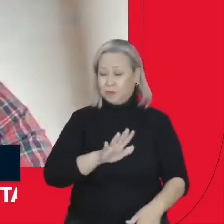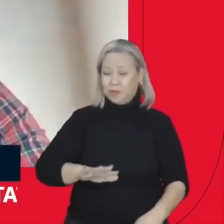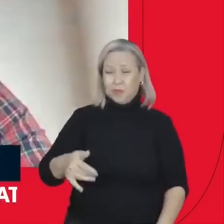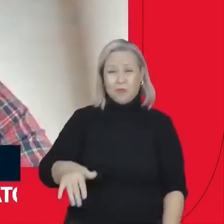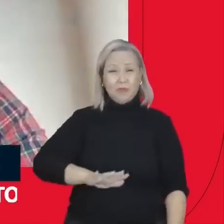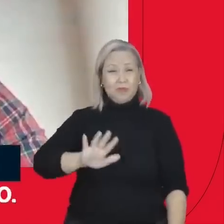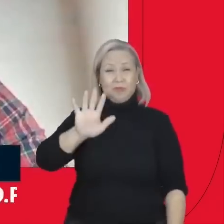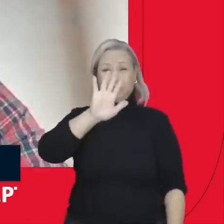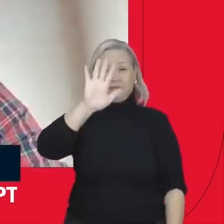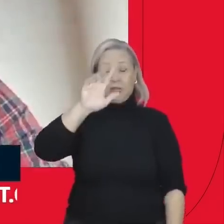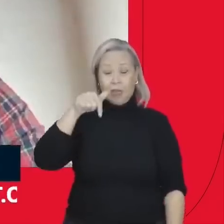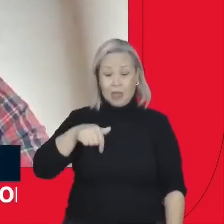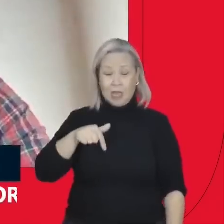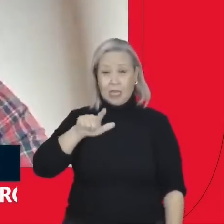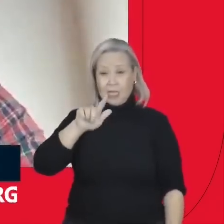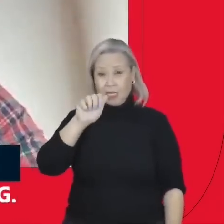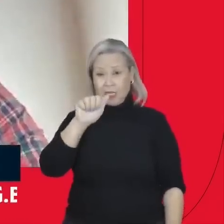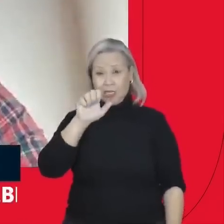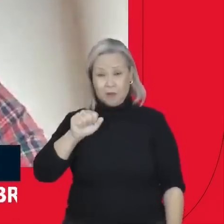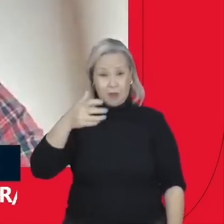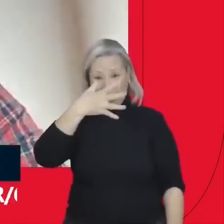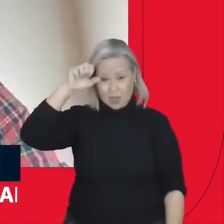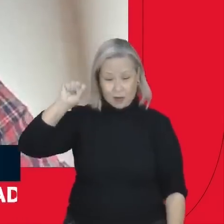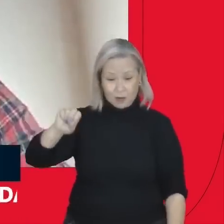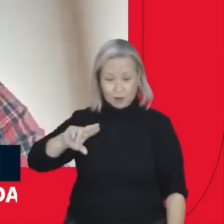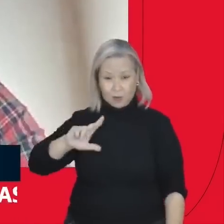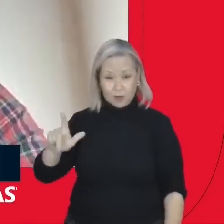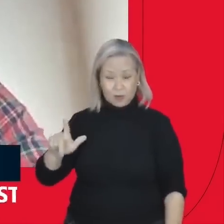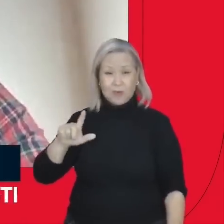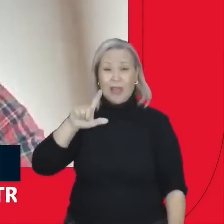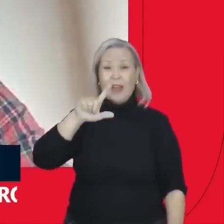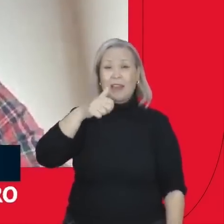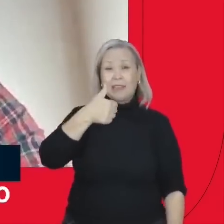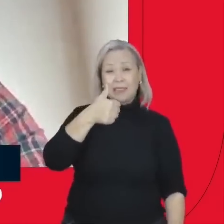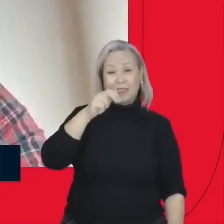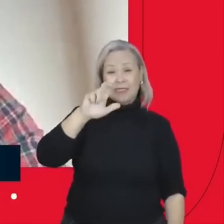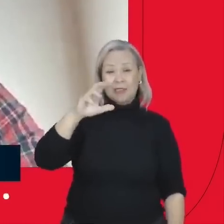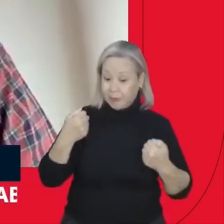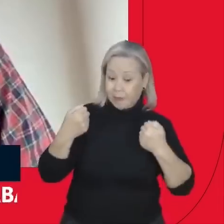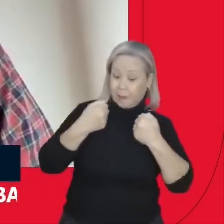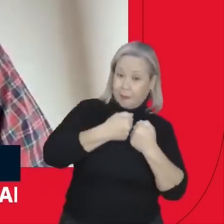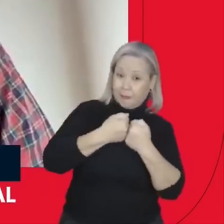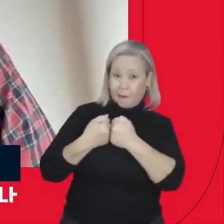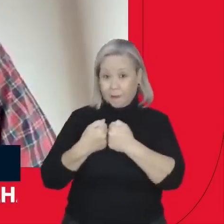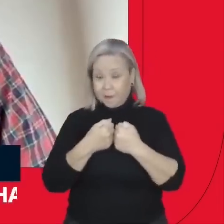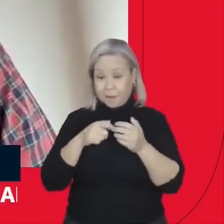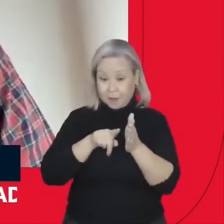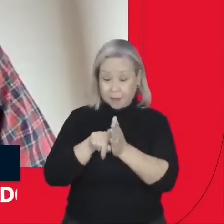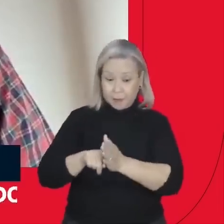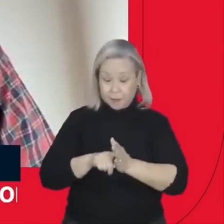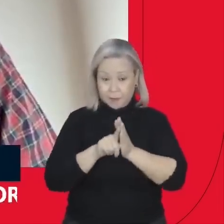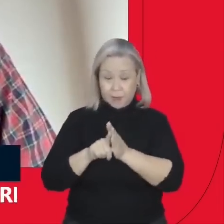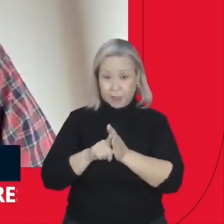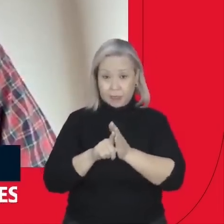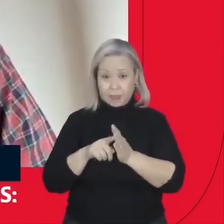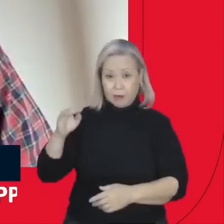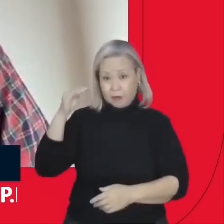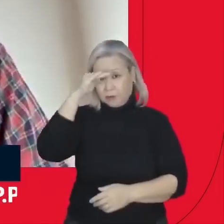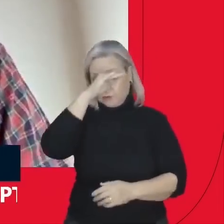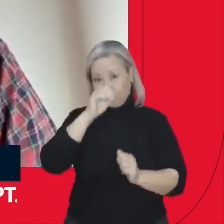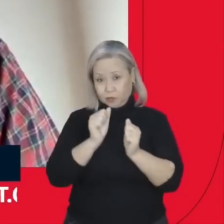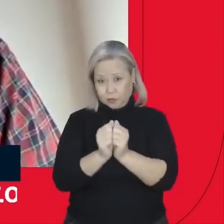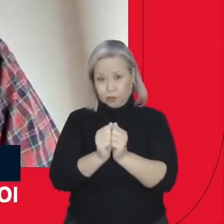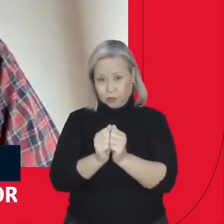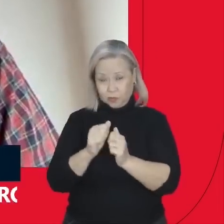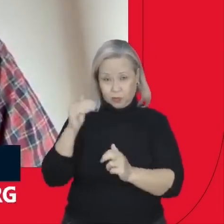Amanda, no Mato Grosso do Sul, está R$150. O litro do óleo está R$11. O sul mato-grossense está cansado de mentira. O